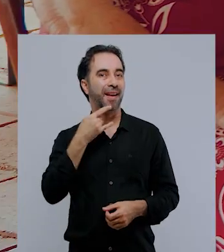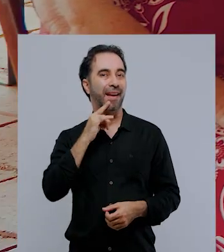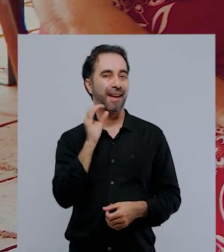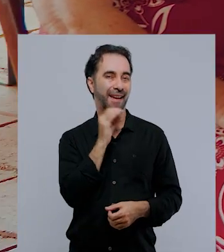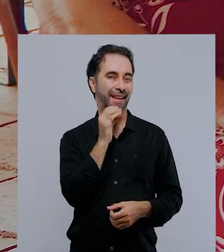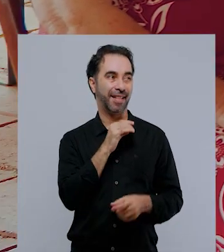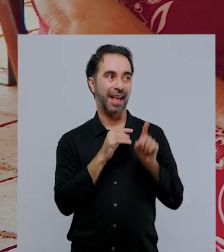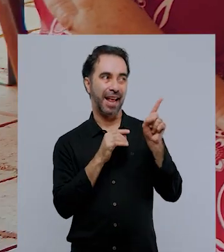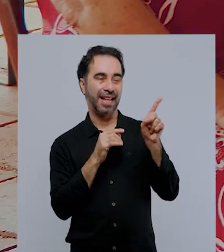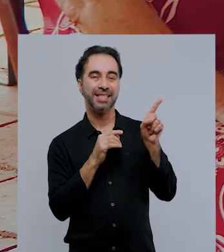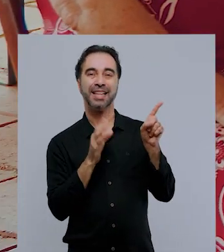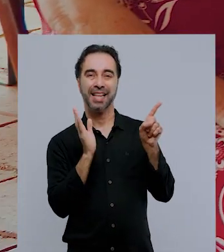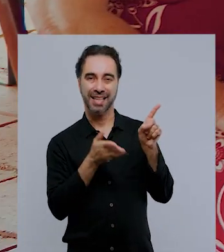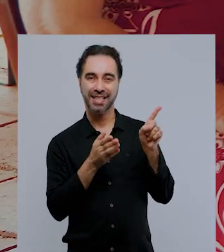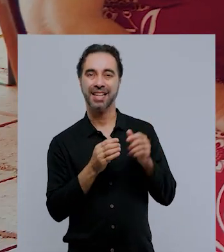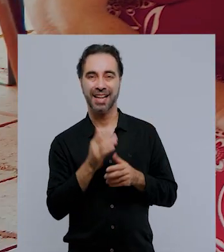Essa é profissional já, viu?